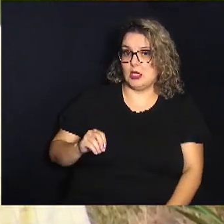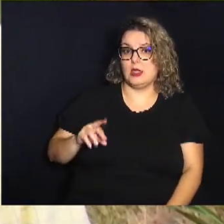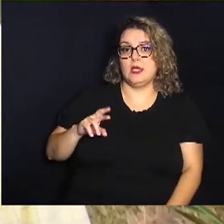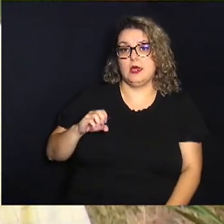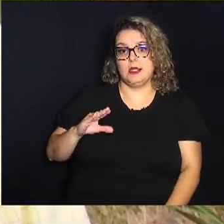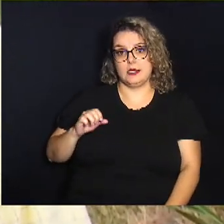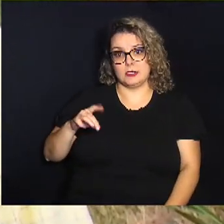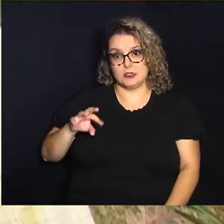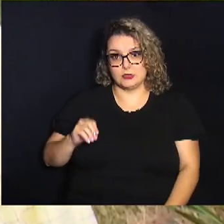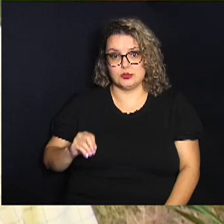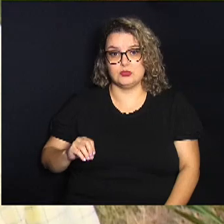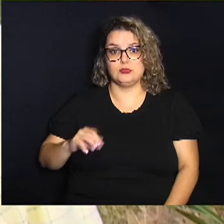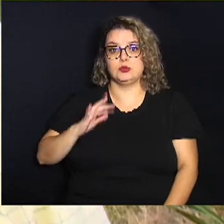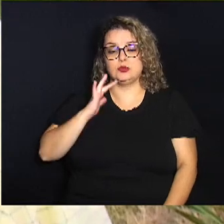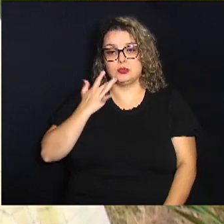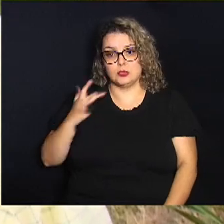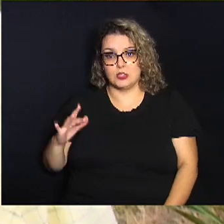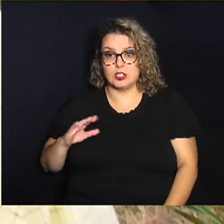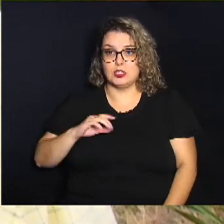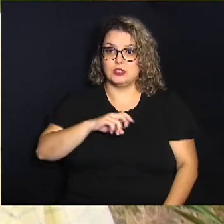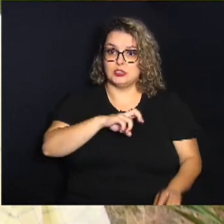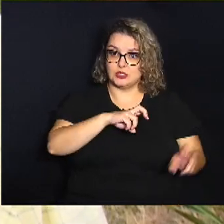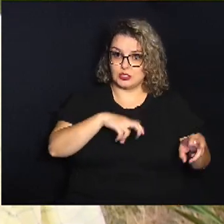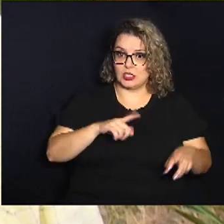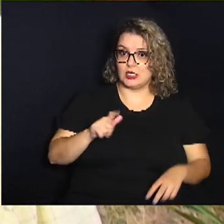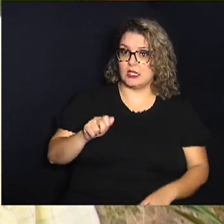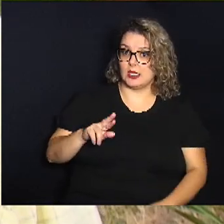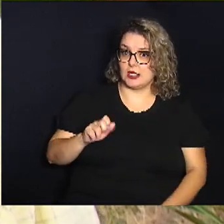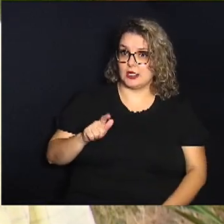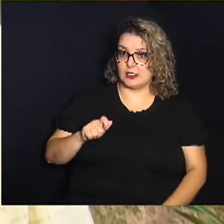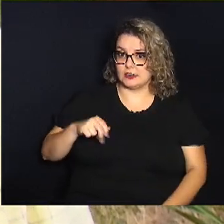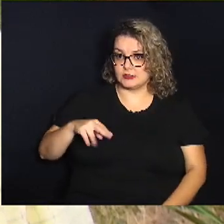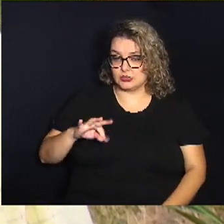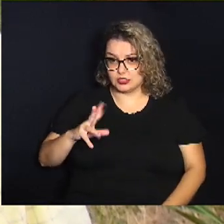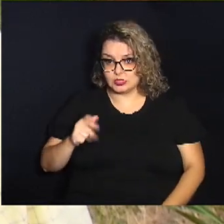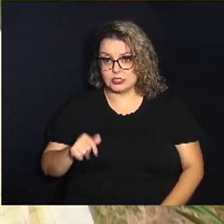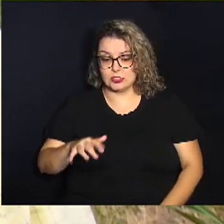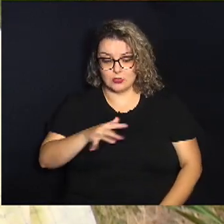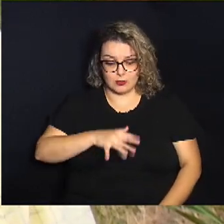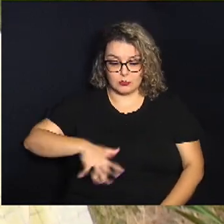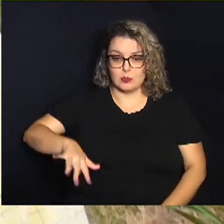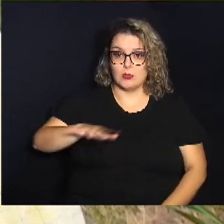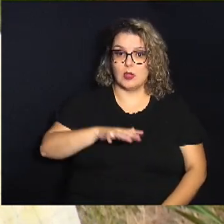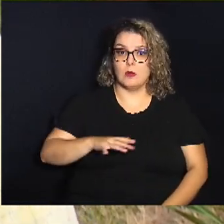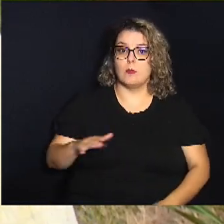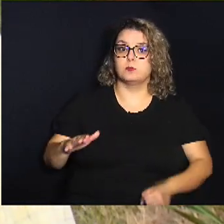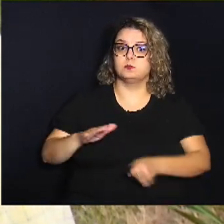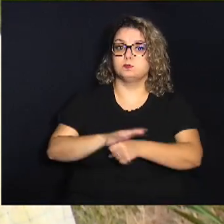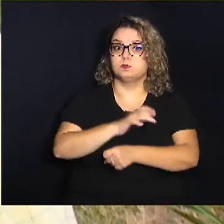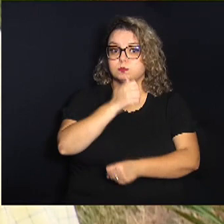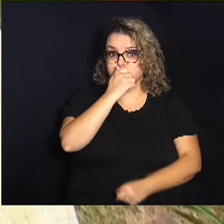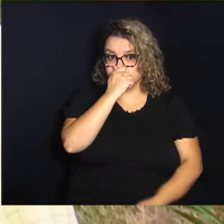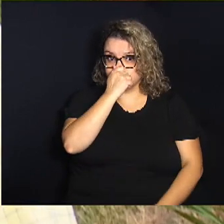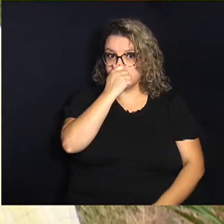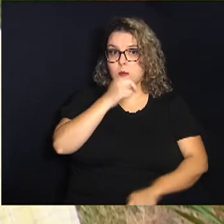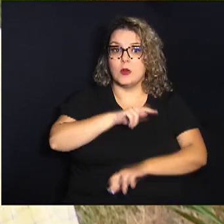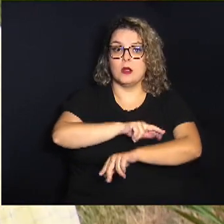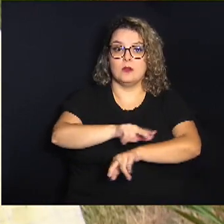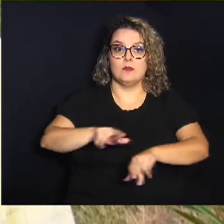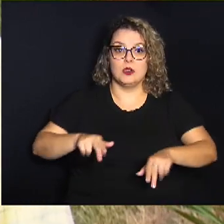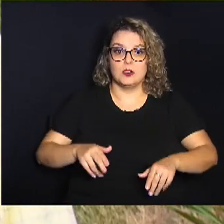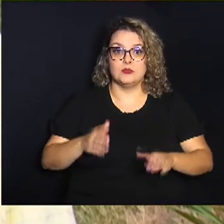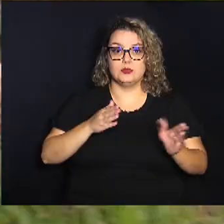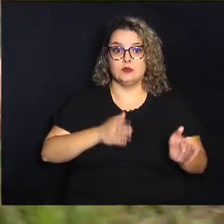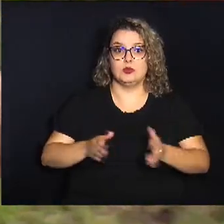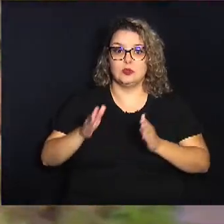Dourados, Chacas Gargantilha, toda essa região que está cada vez mais populosa, tem muitos produtores rurais